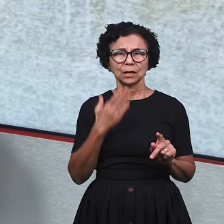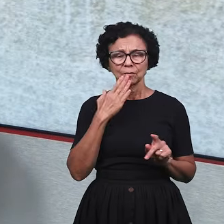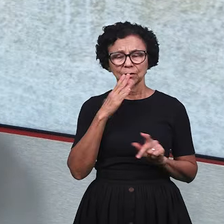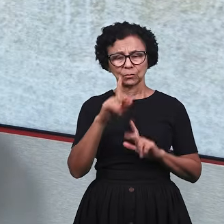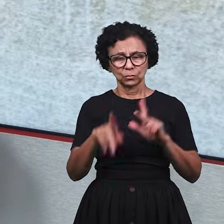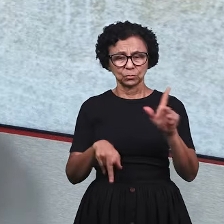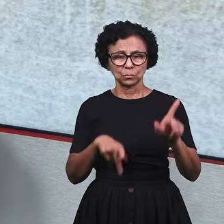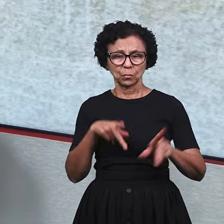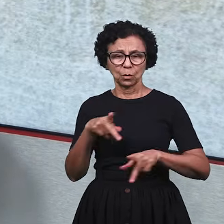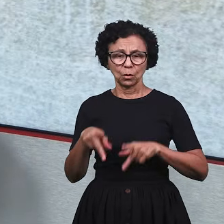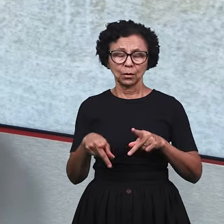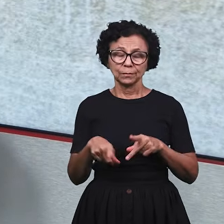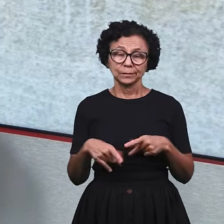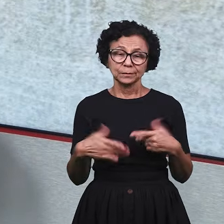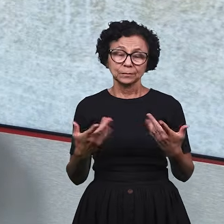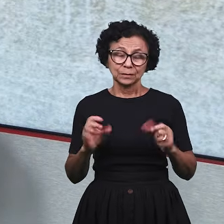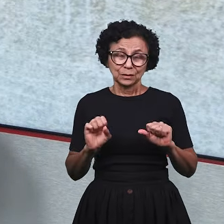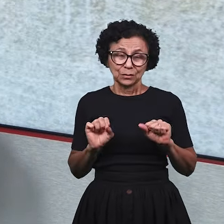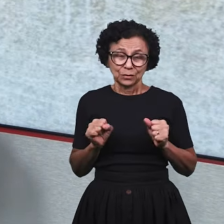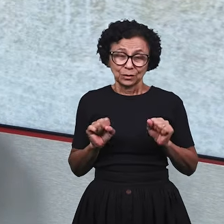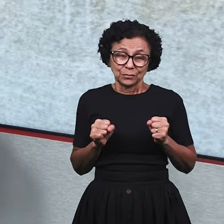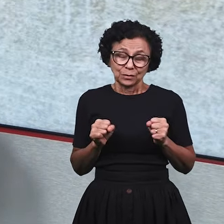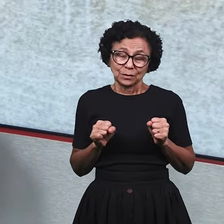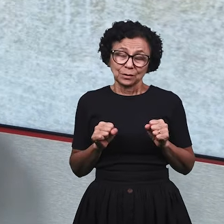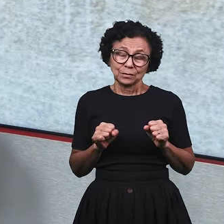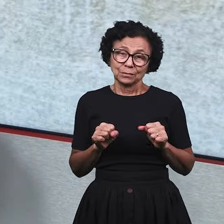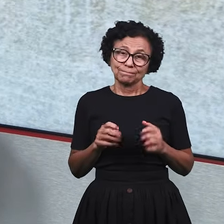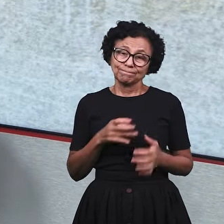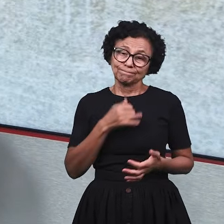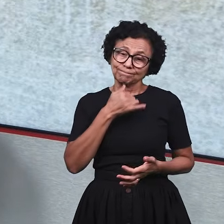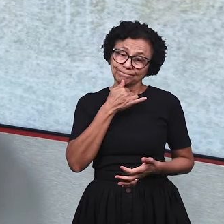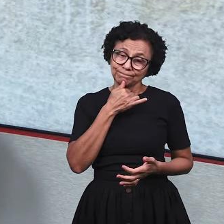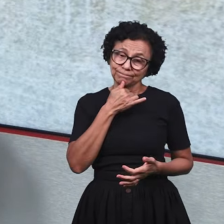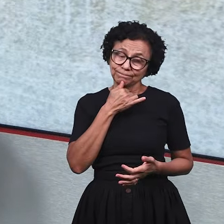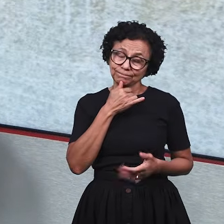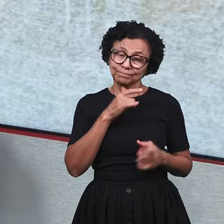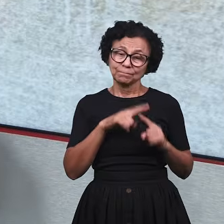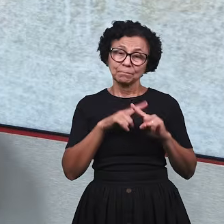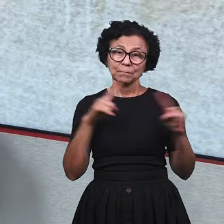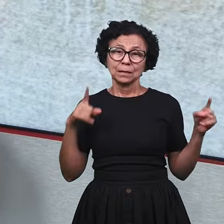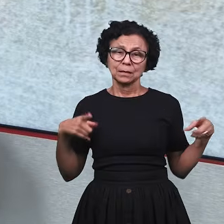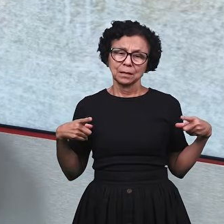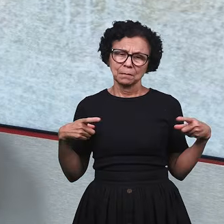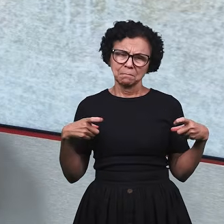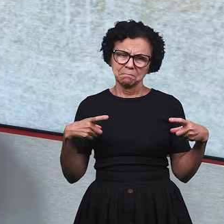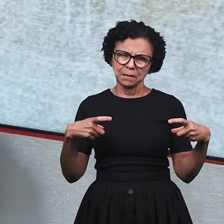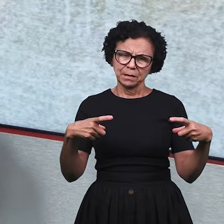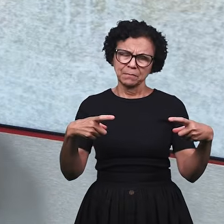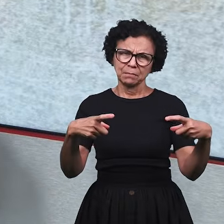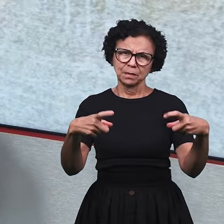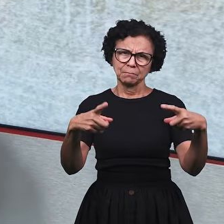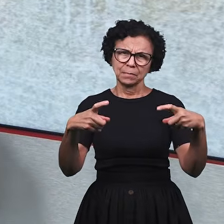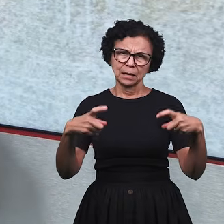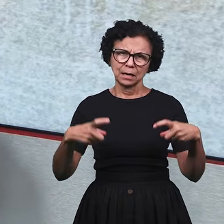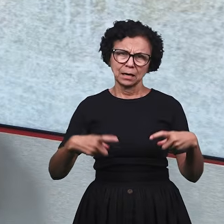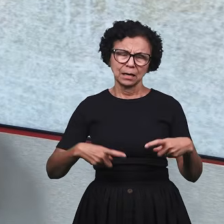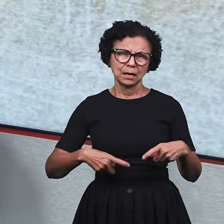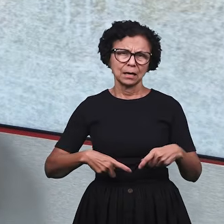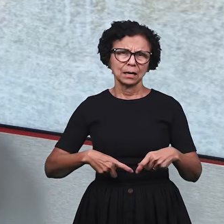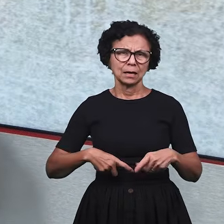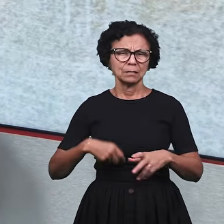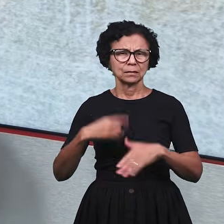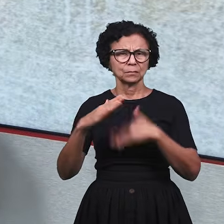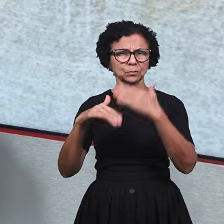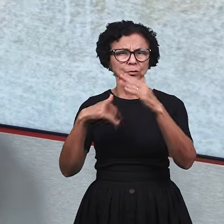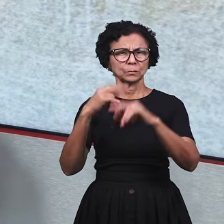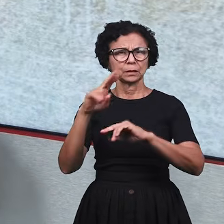promover a paz, infelizmente, os conflitos e as guerras continuam cada vez mais